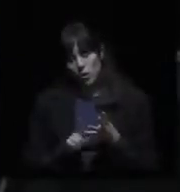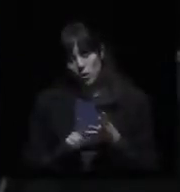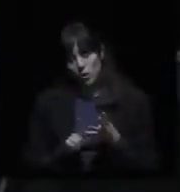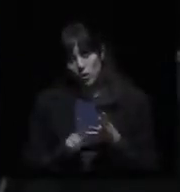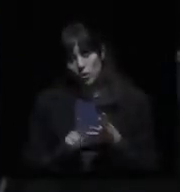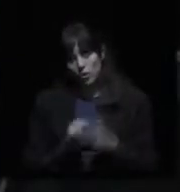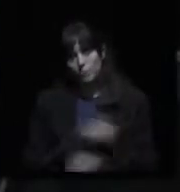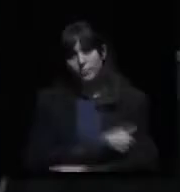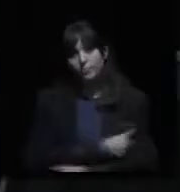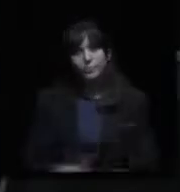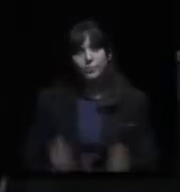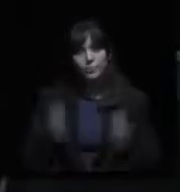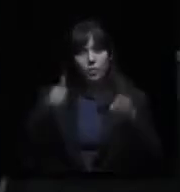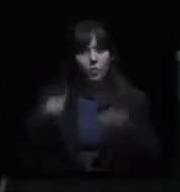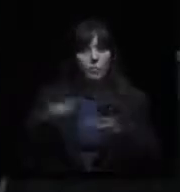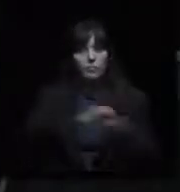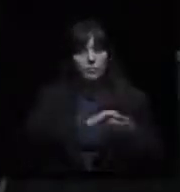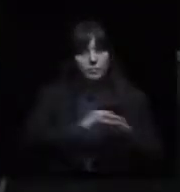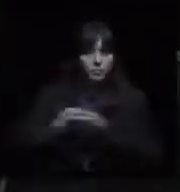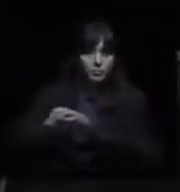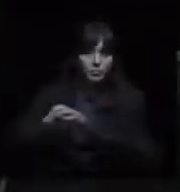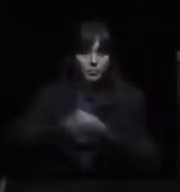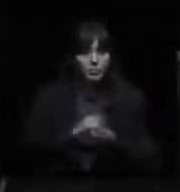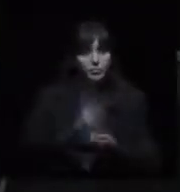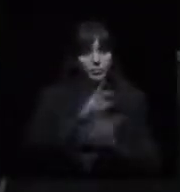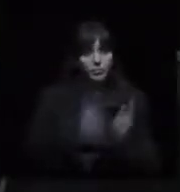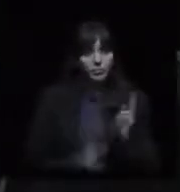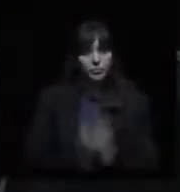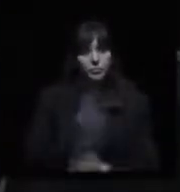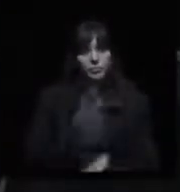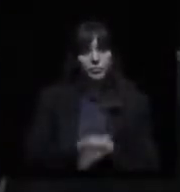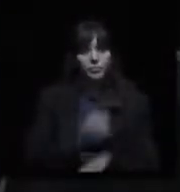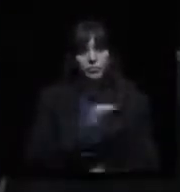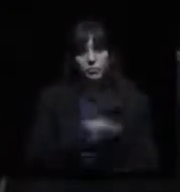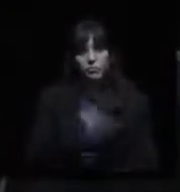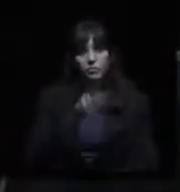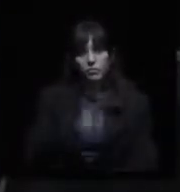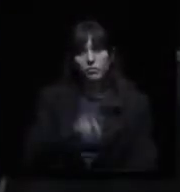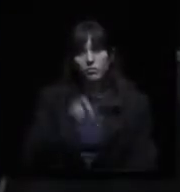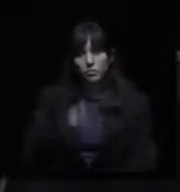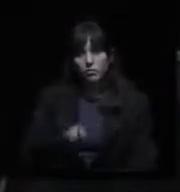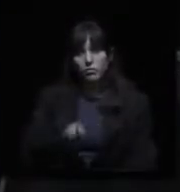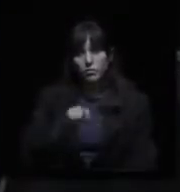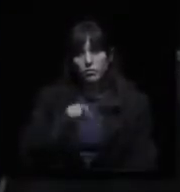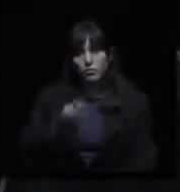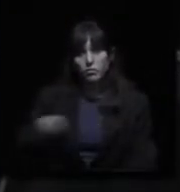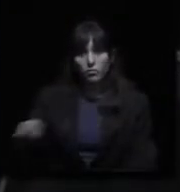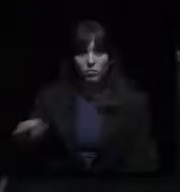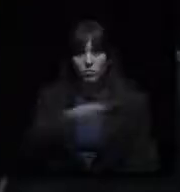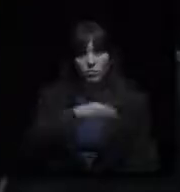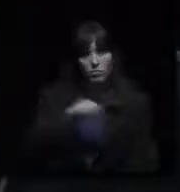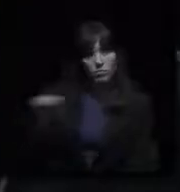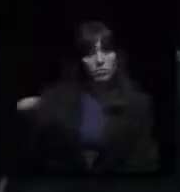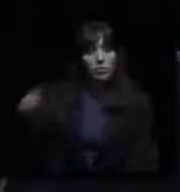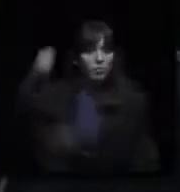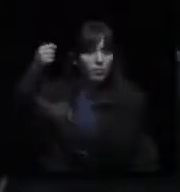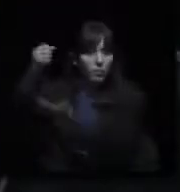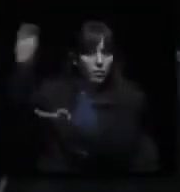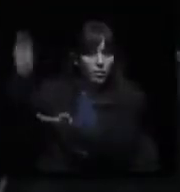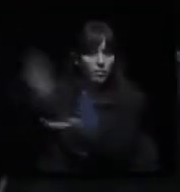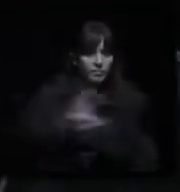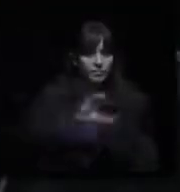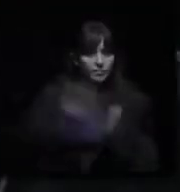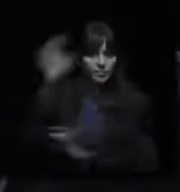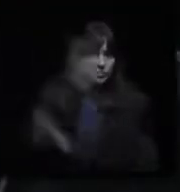aumenta o orçamento para a habitação, muito graças aos 538 milhões de euros de fundos europeus, mas não necessariamente para a habitação pública,